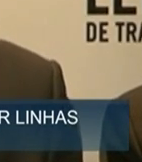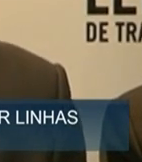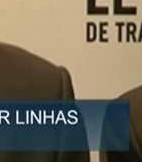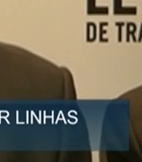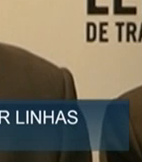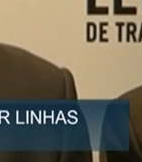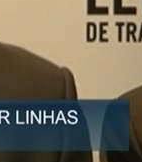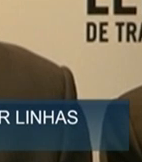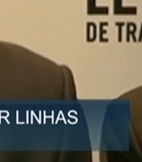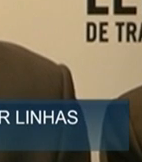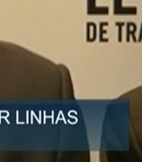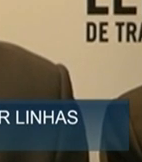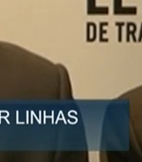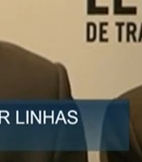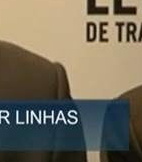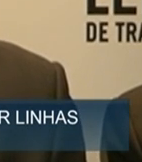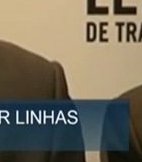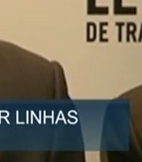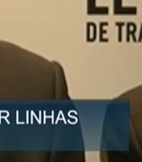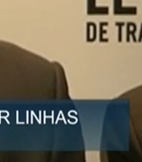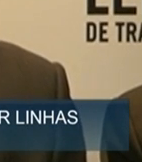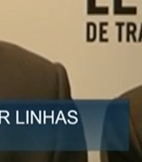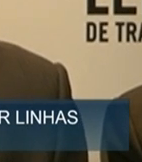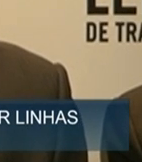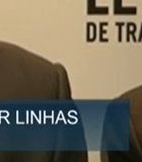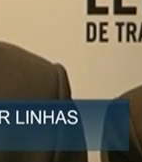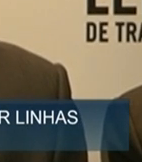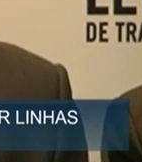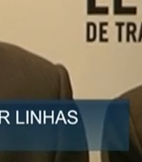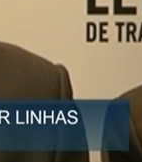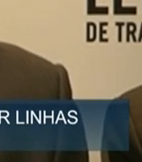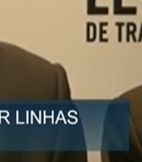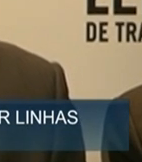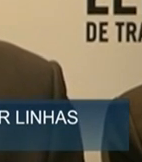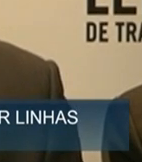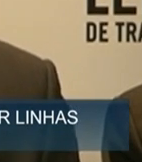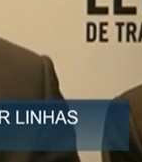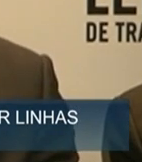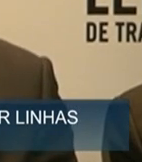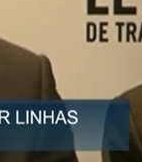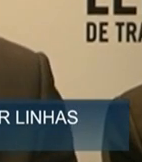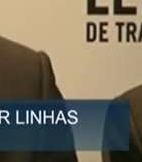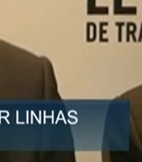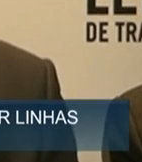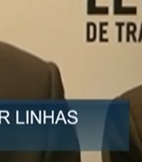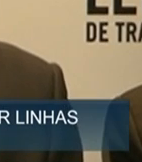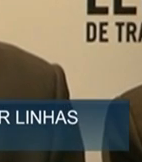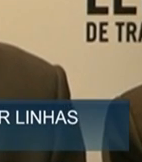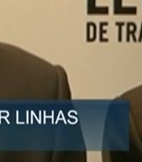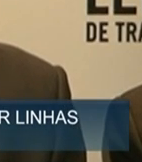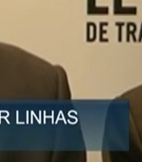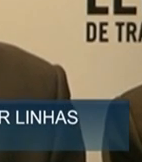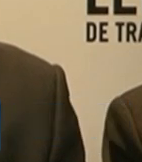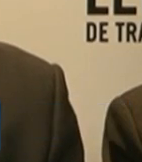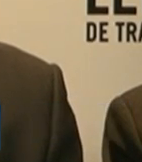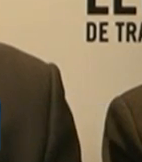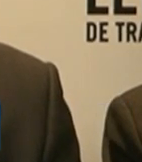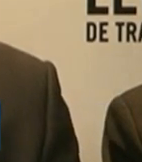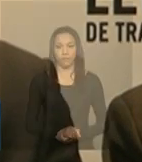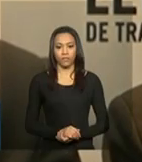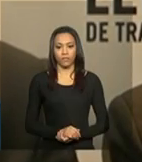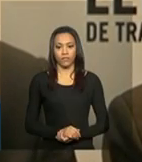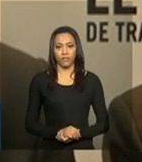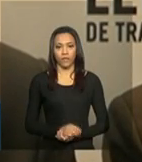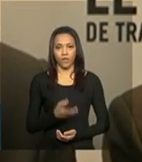maior investimento. E é um lote que tem aproximadamente 2.100 quilômetros de extensão de linha de